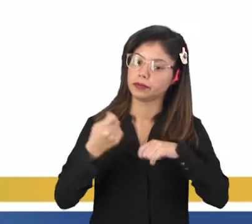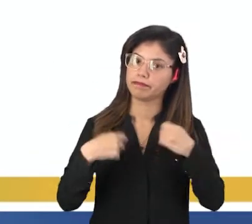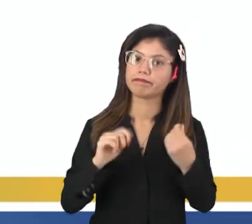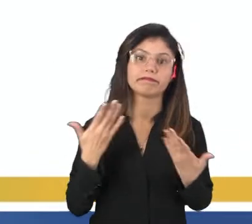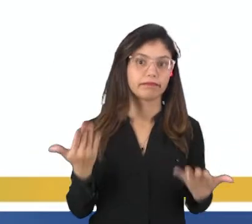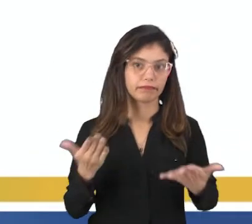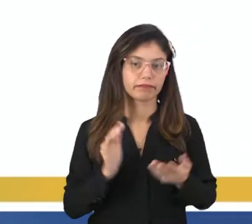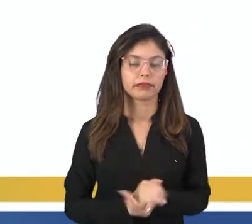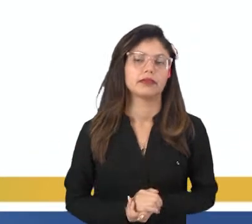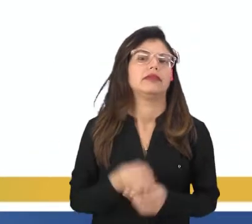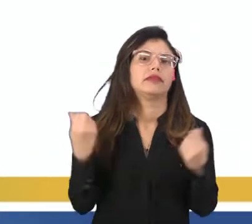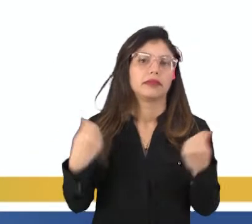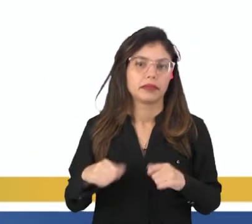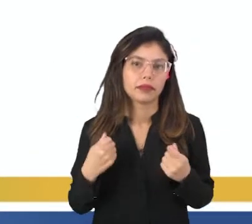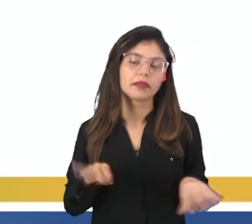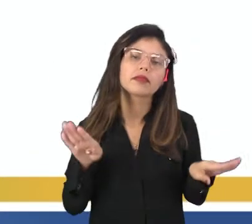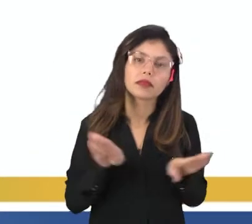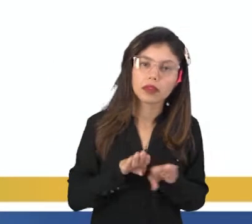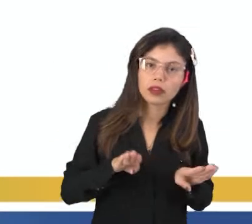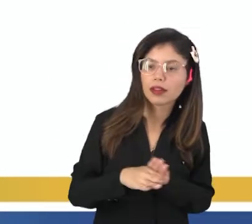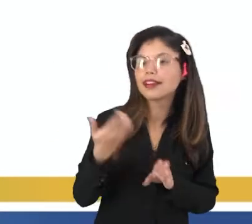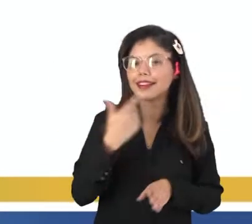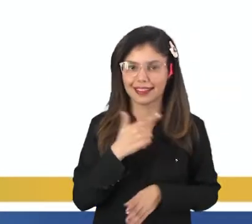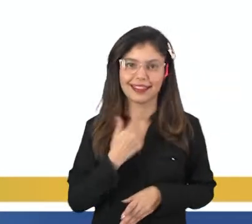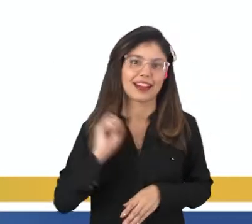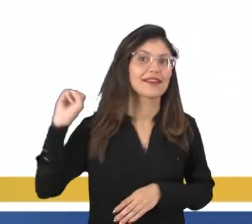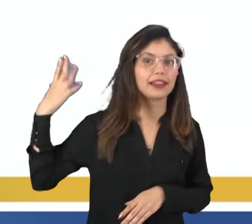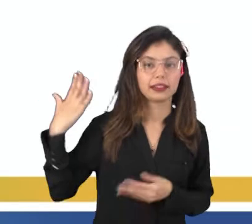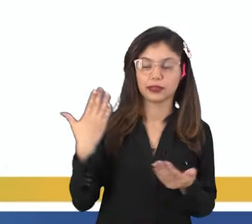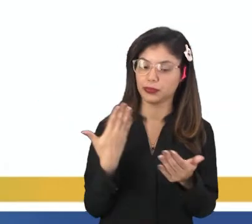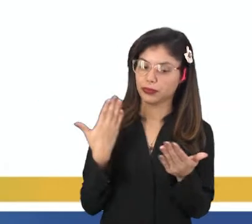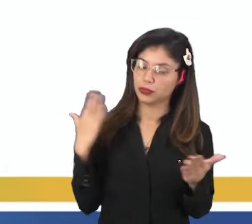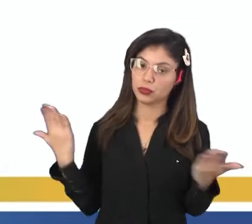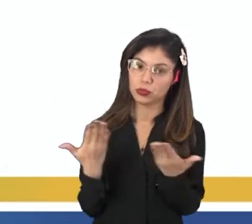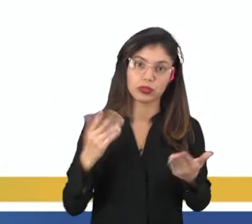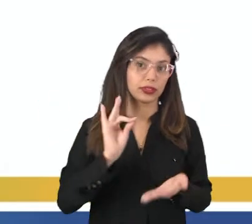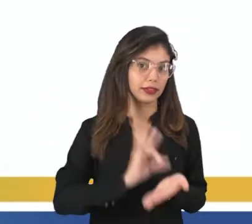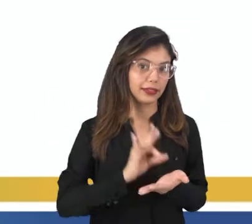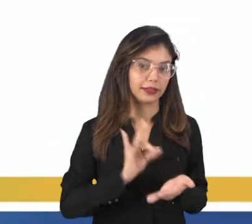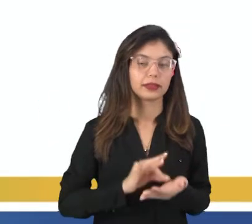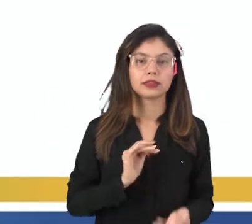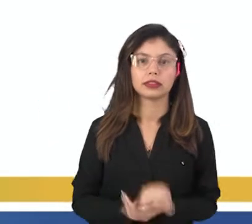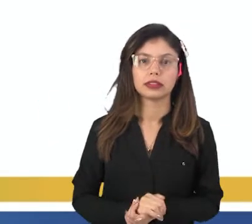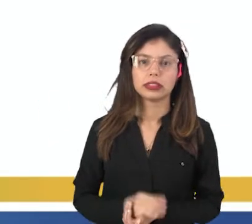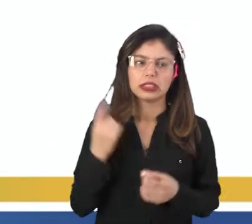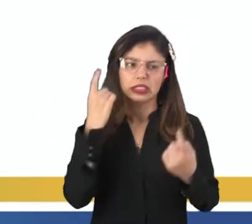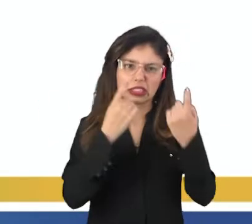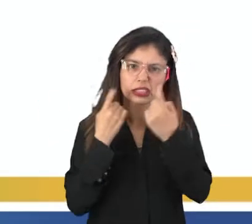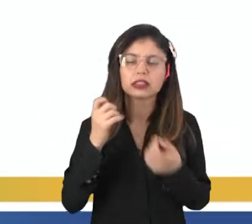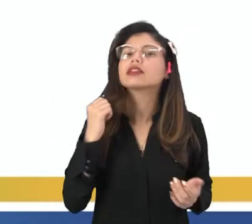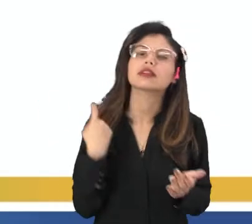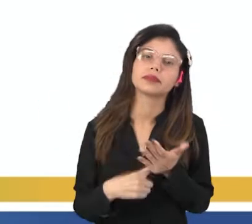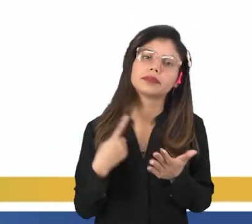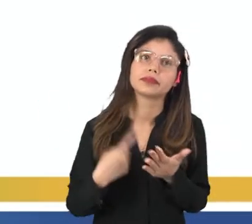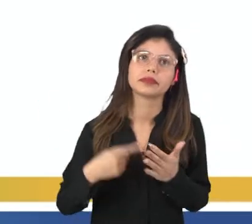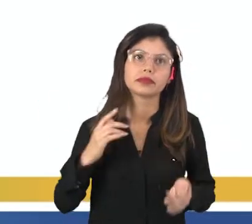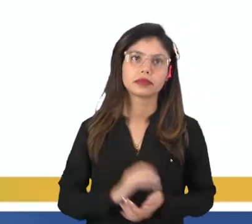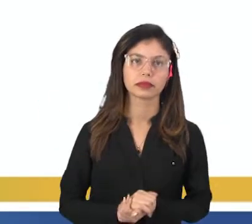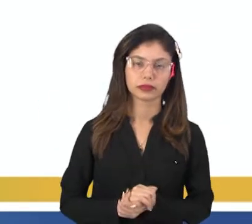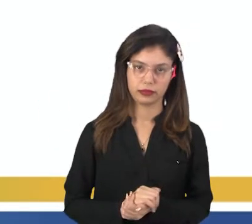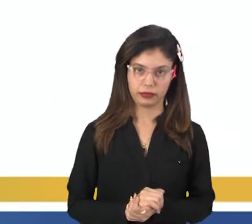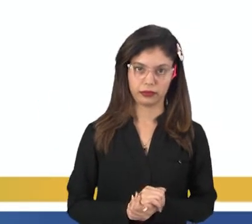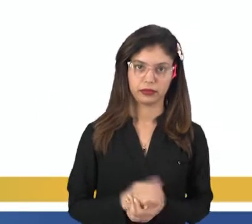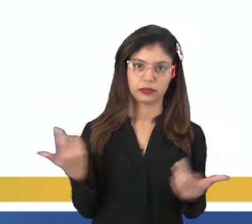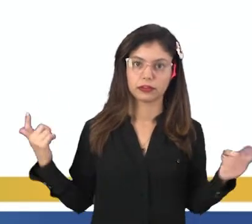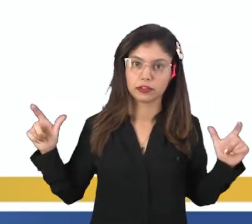economizar É engraçado porque é como acontece na vida real desesperadas as irmãs Se comprometa se